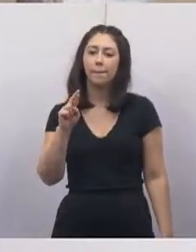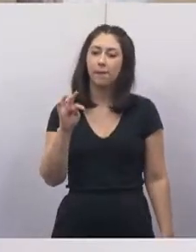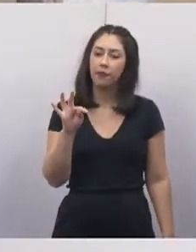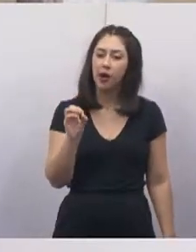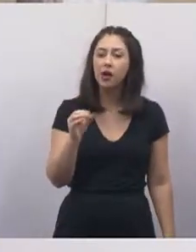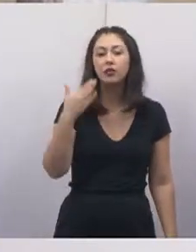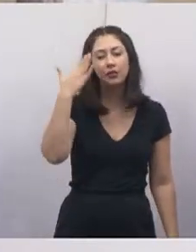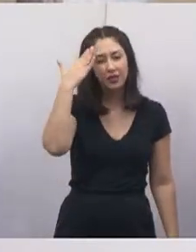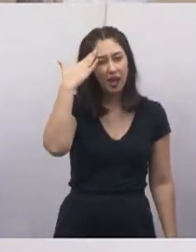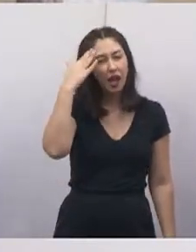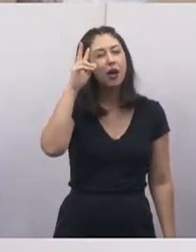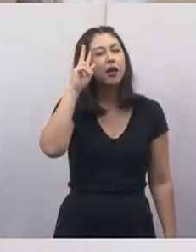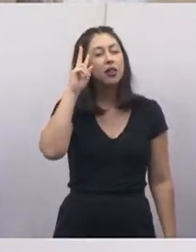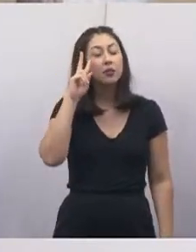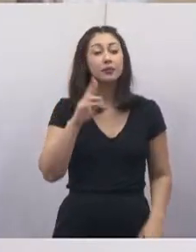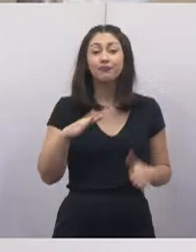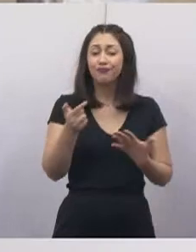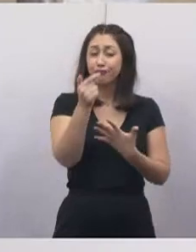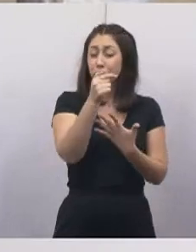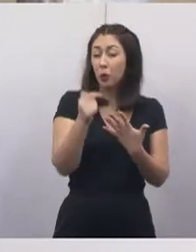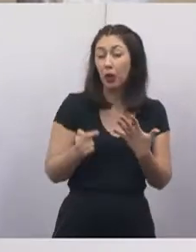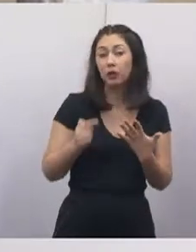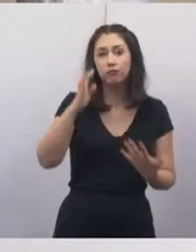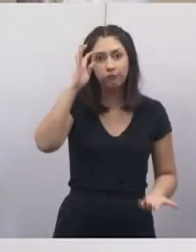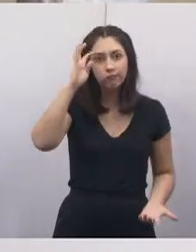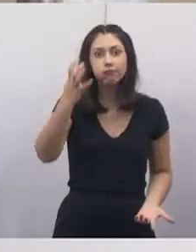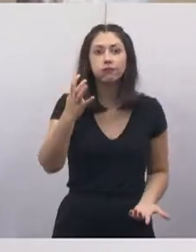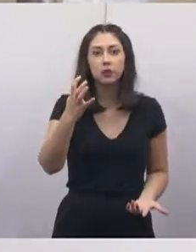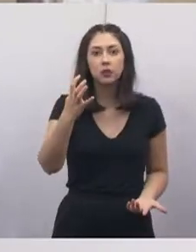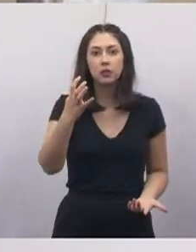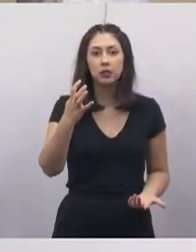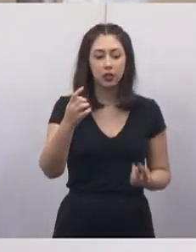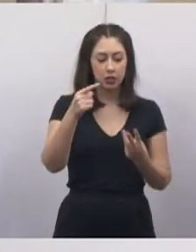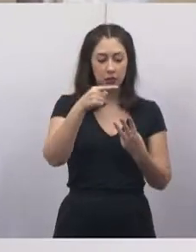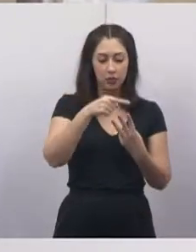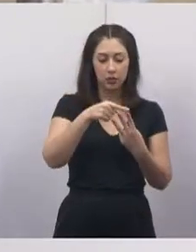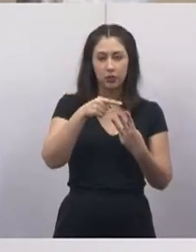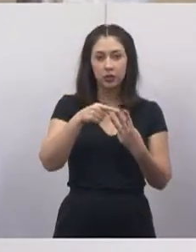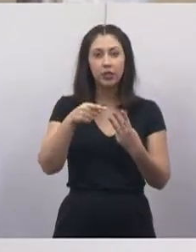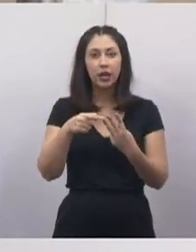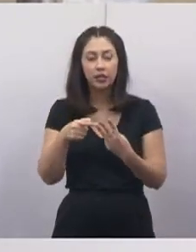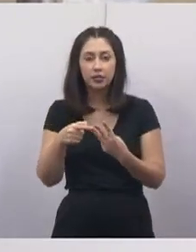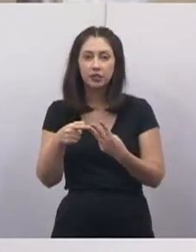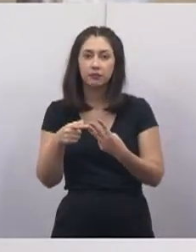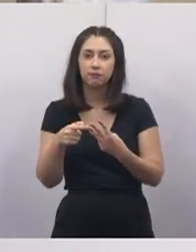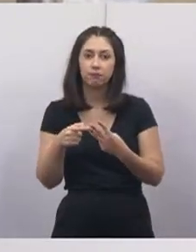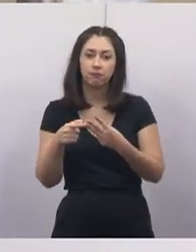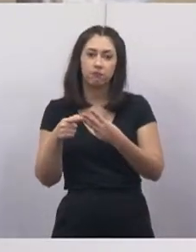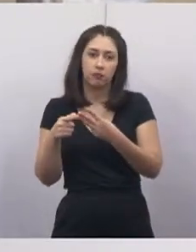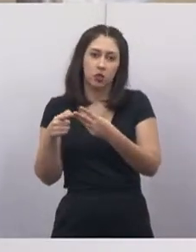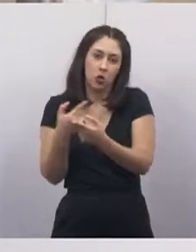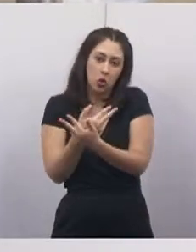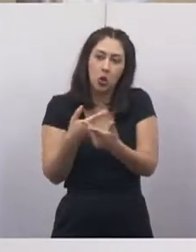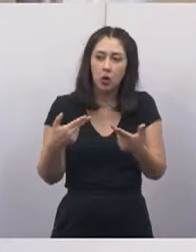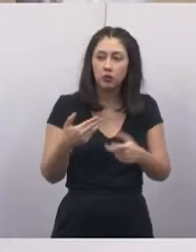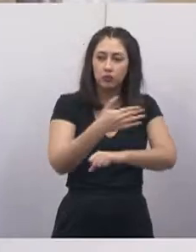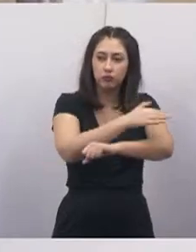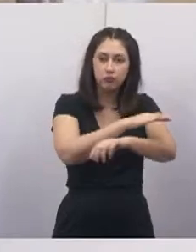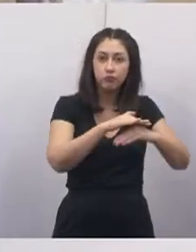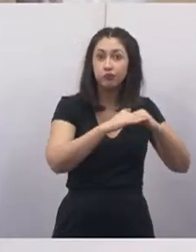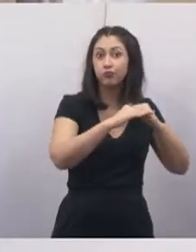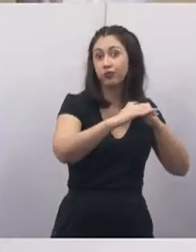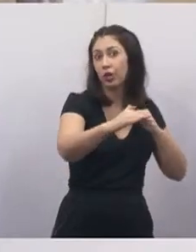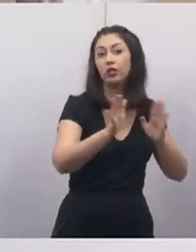que tinha lá. Então, muita coisa foi resolvida. 3 fases de calçadas já foram feitas, principalmente na direção do